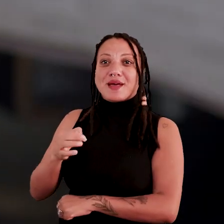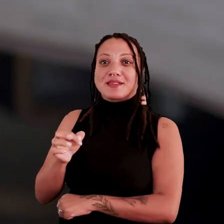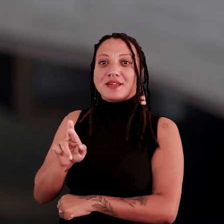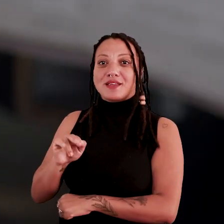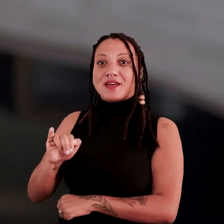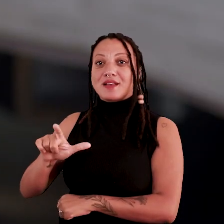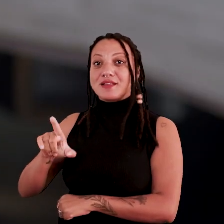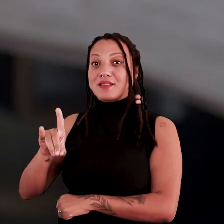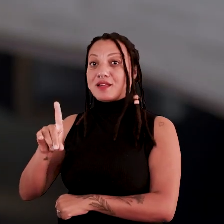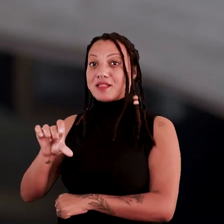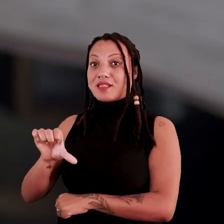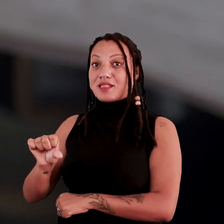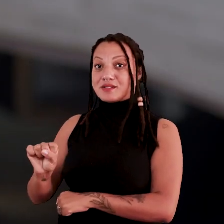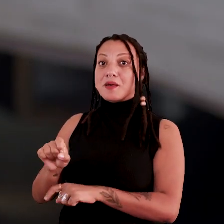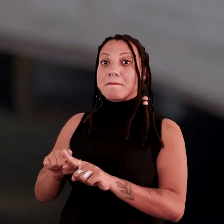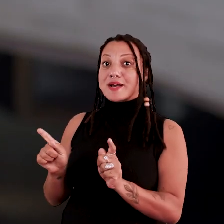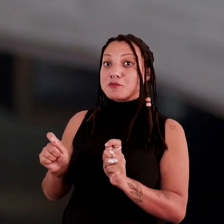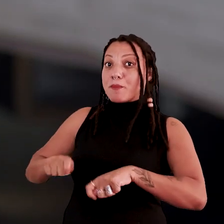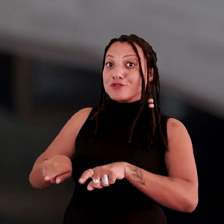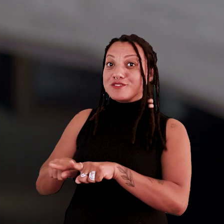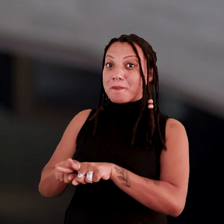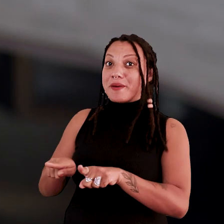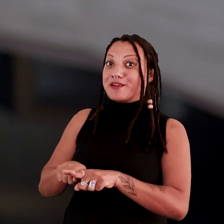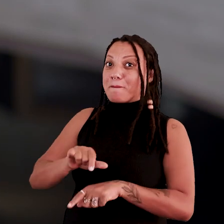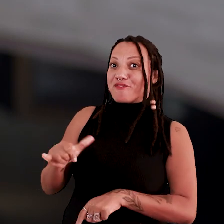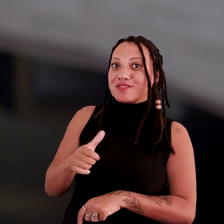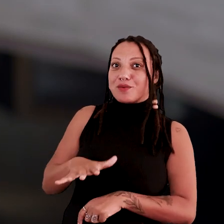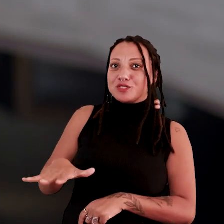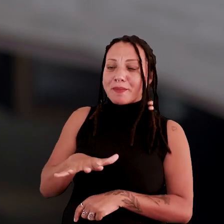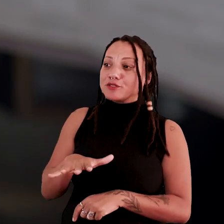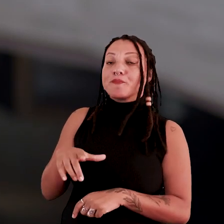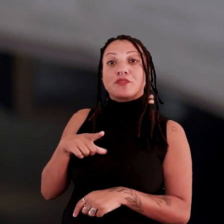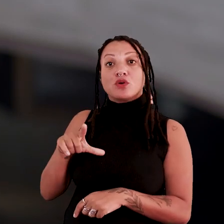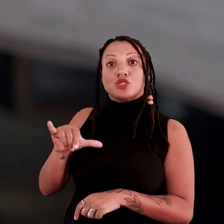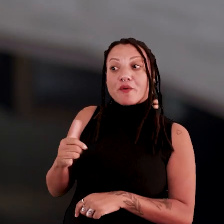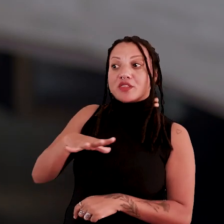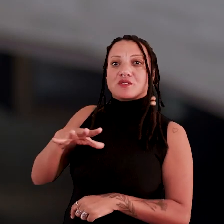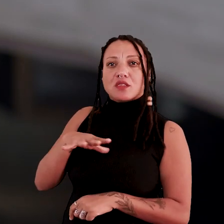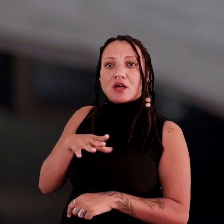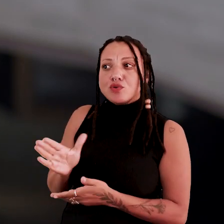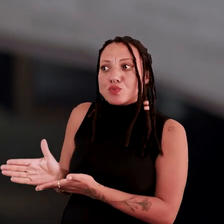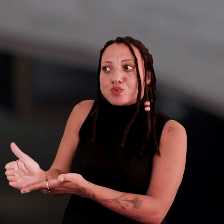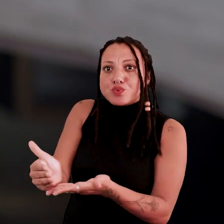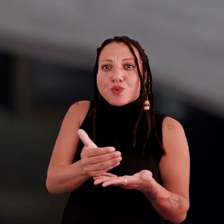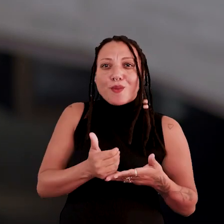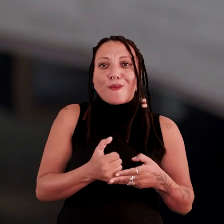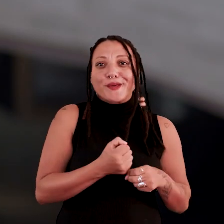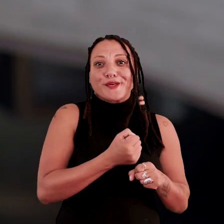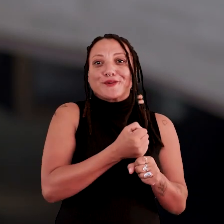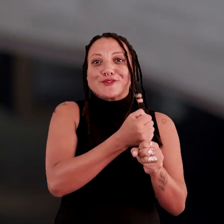espaço. Isso traz um lugar muito apropriado que eu encontro, que eu